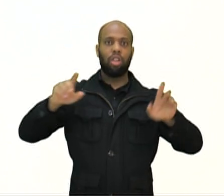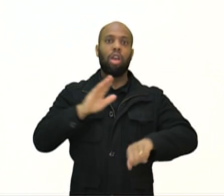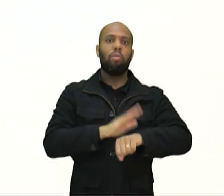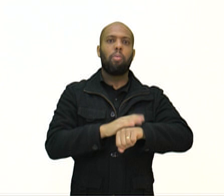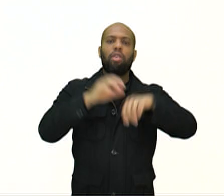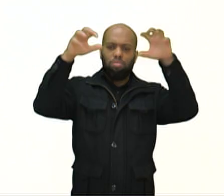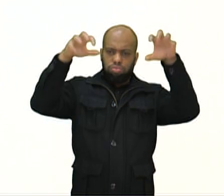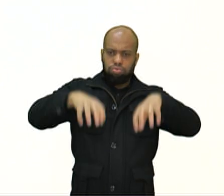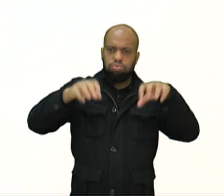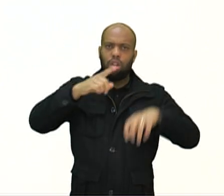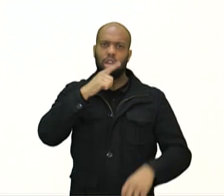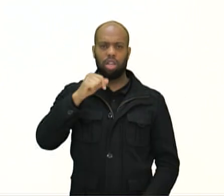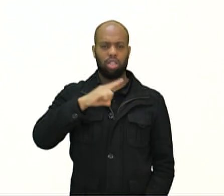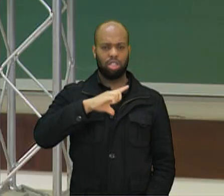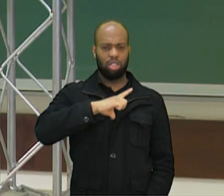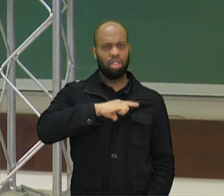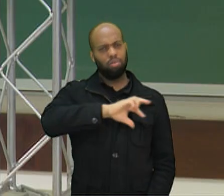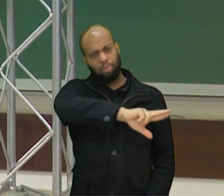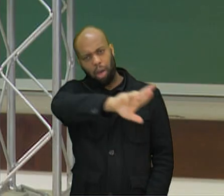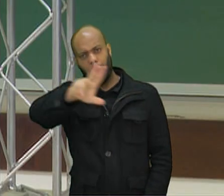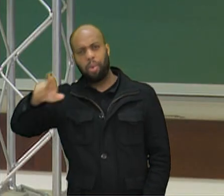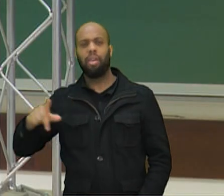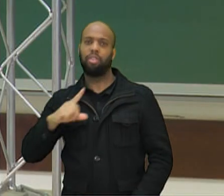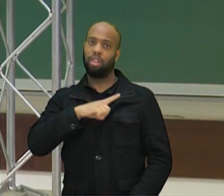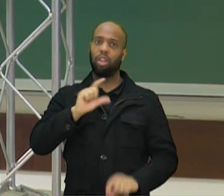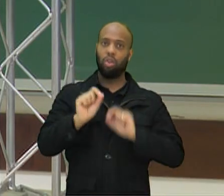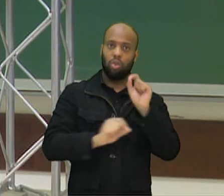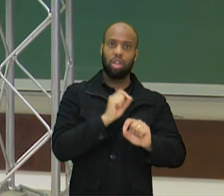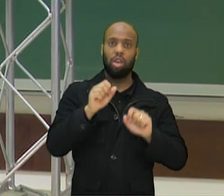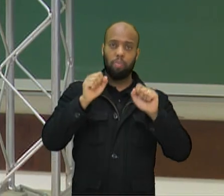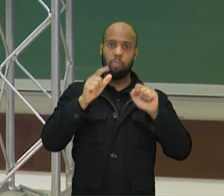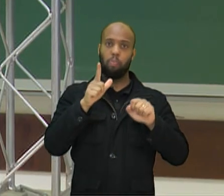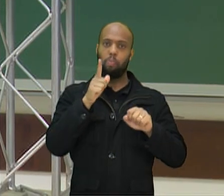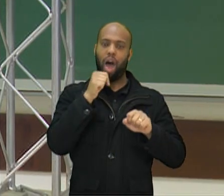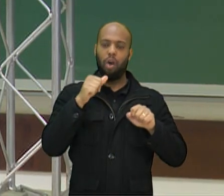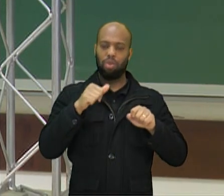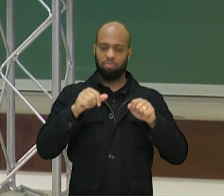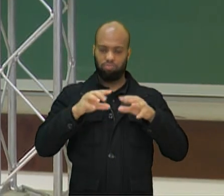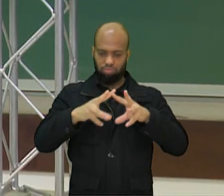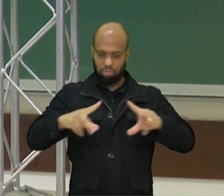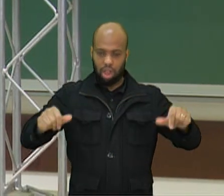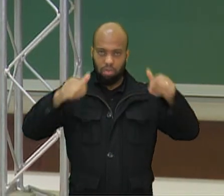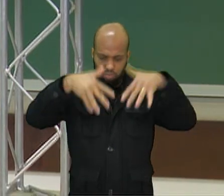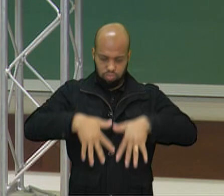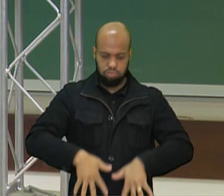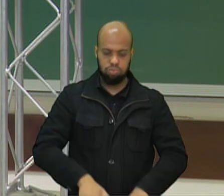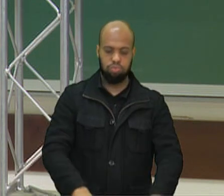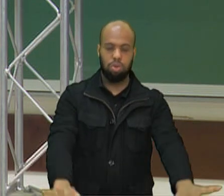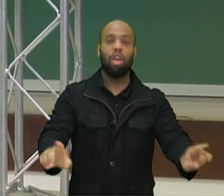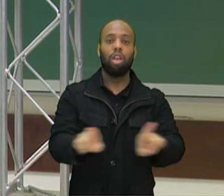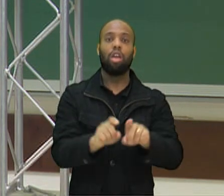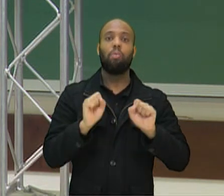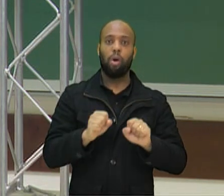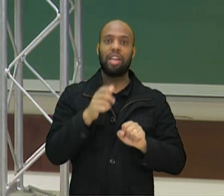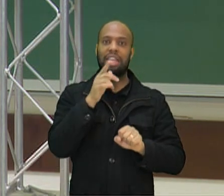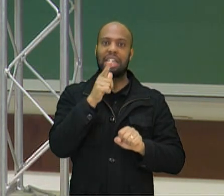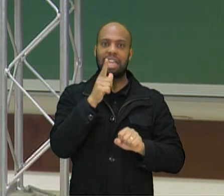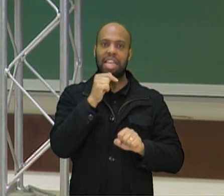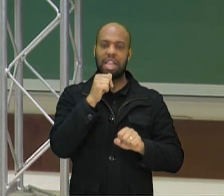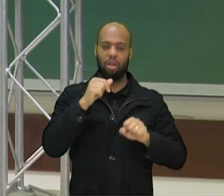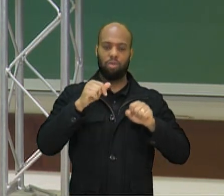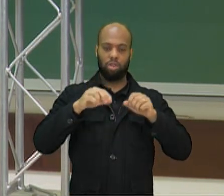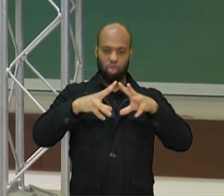ela pode seguir vários caminhos. Ela pode infiltrar, ela pode escoar pela superfície,